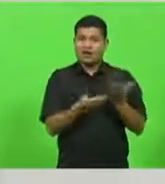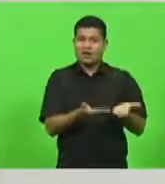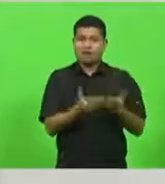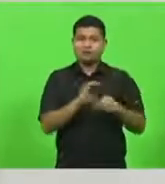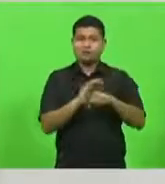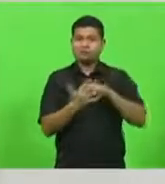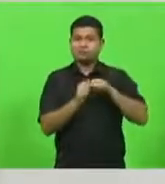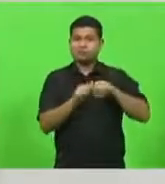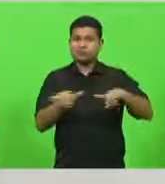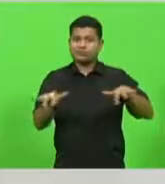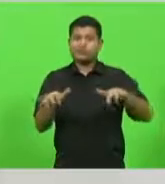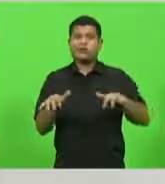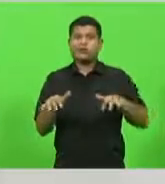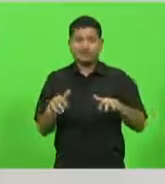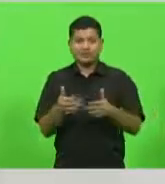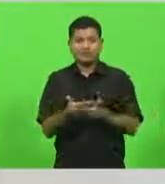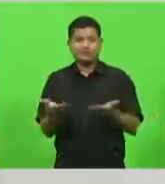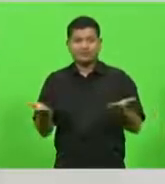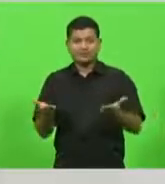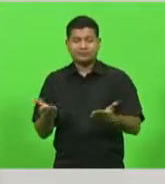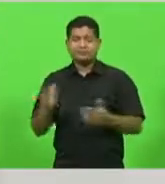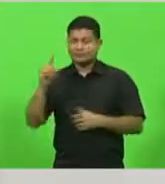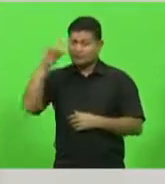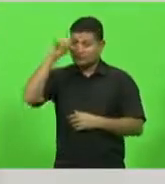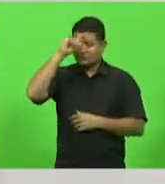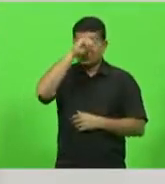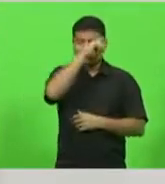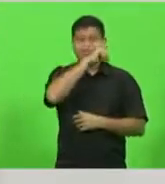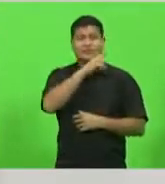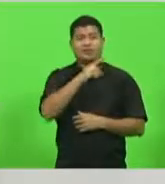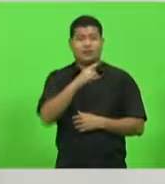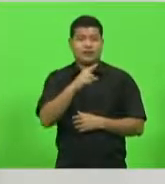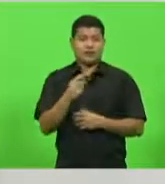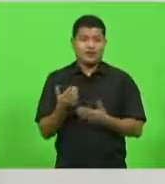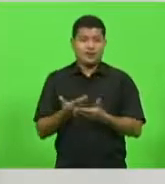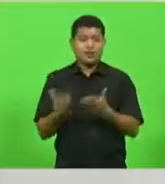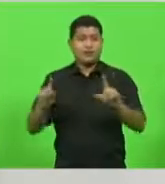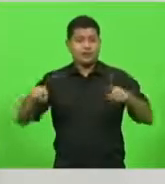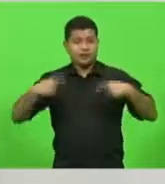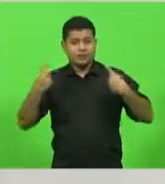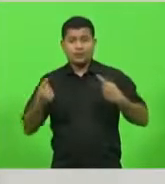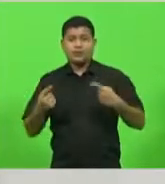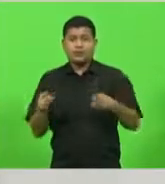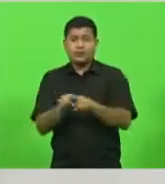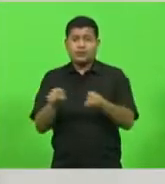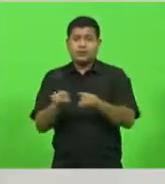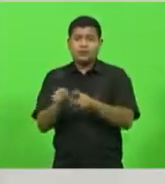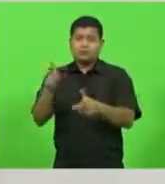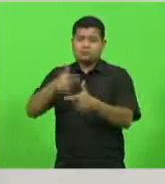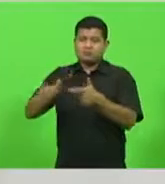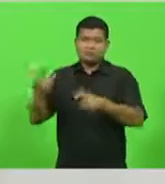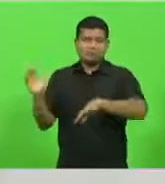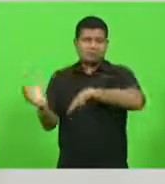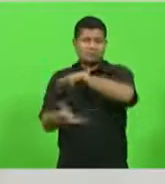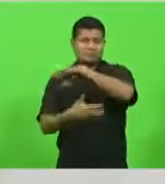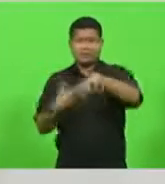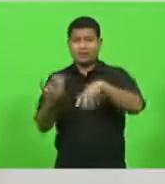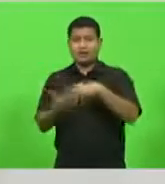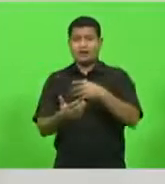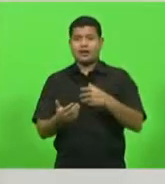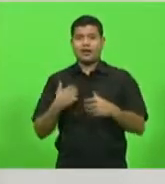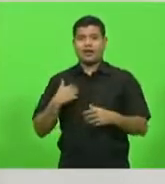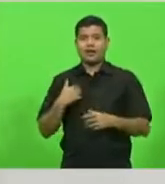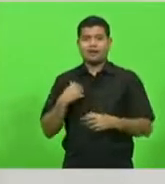catarinenses. Com tantos desafios, dificuldades, tragédias e até, então, falar de um ano de